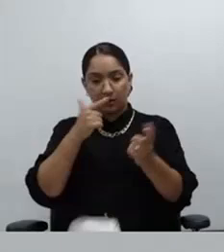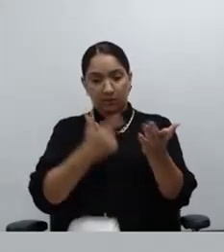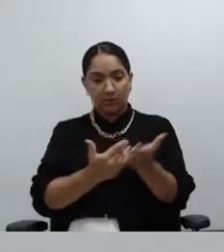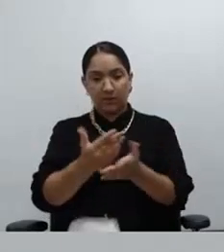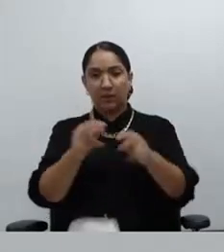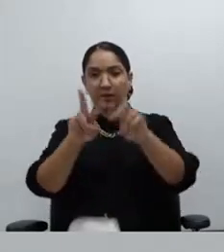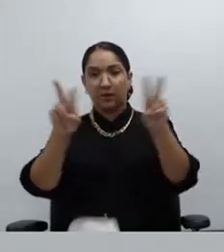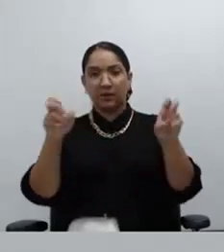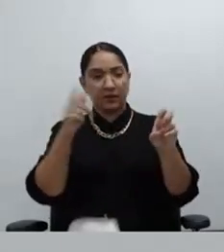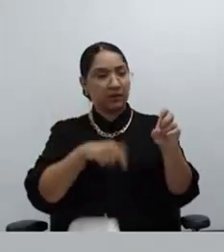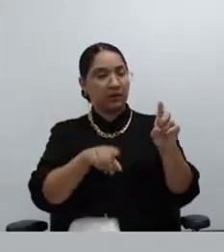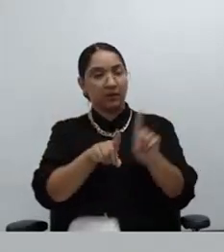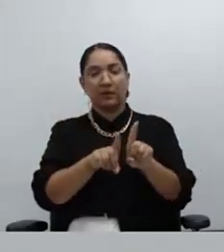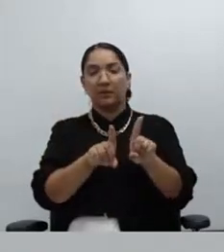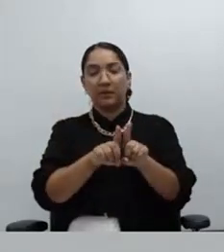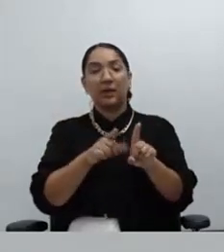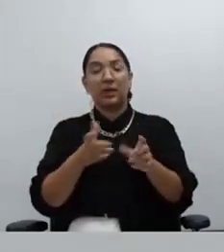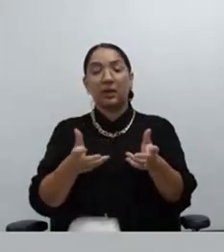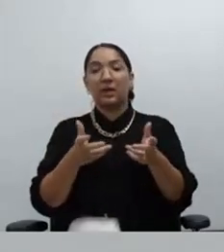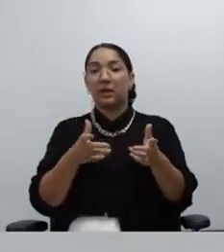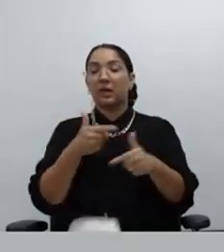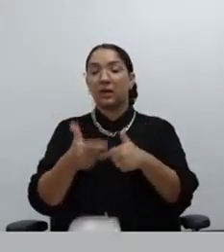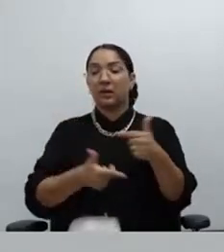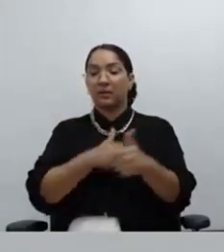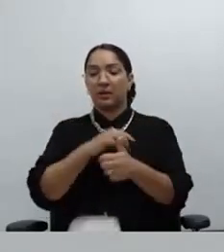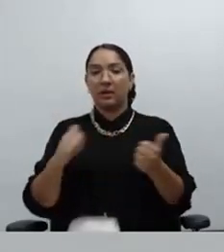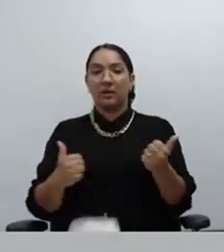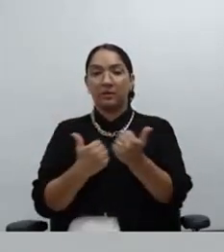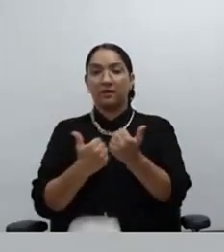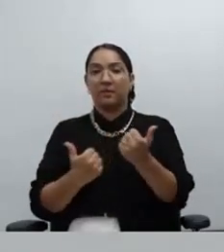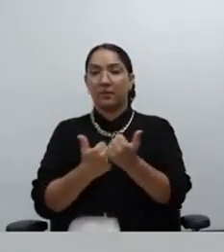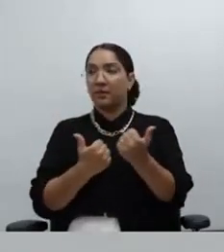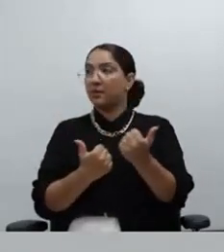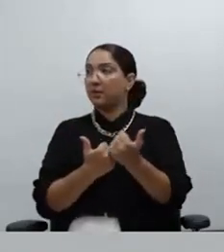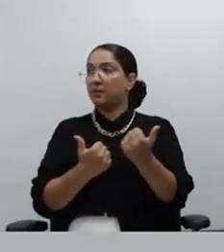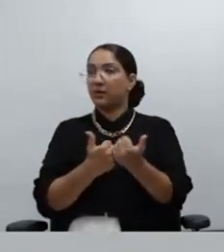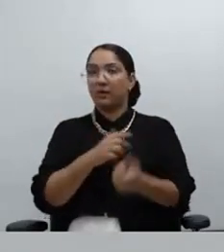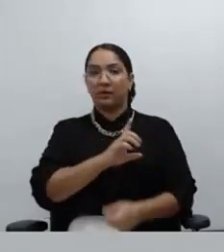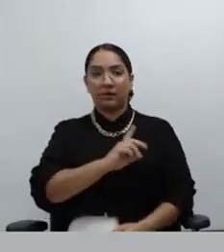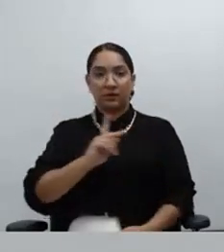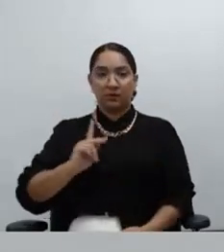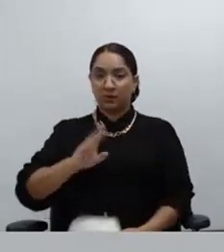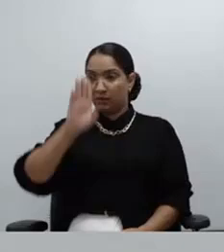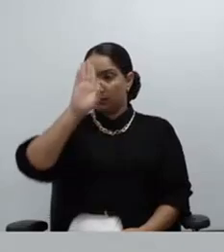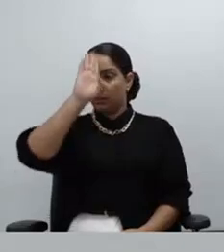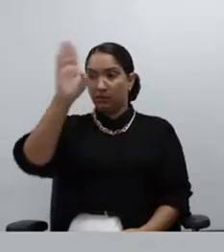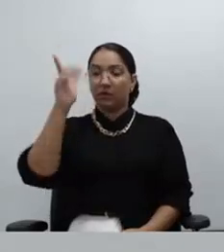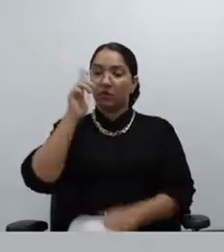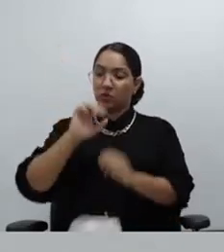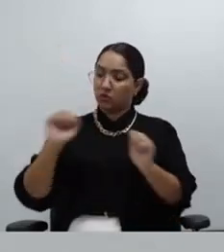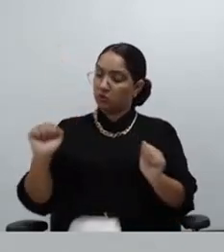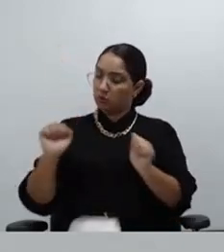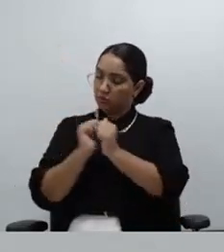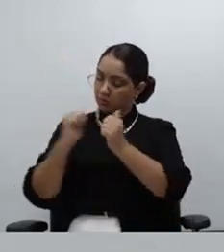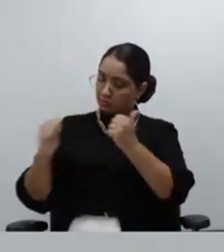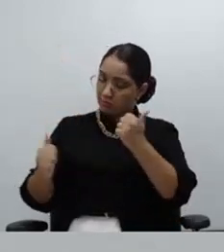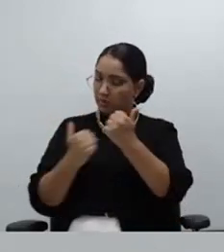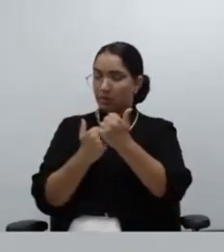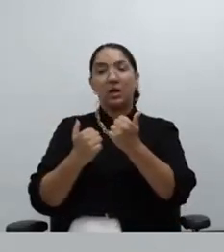da desembargadora de trabalhar em termos de um apoio da Defensoria Pública, principalmente do CONDEG, para que a gente preste suporte